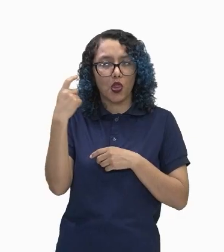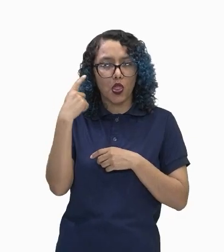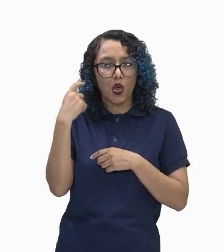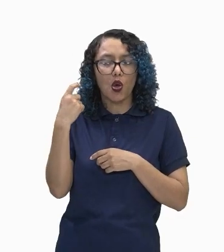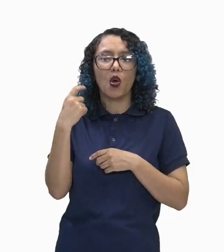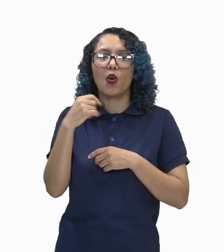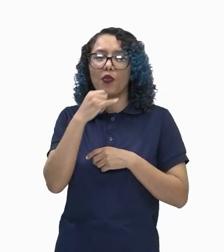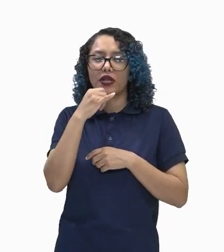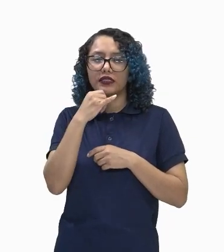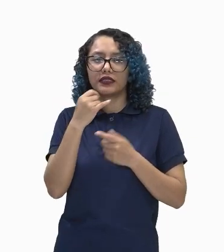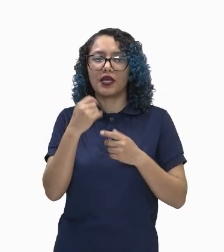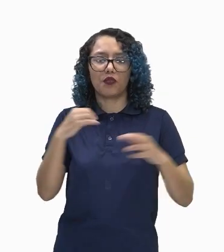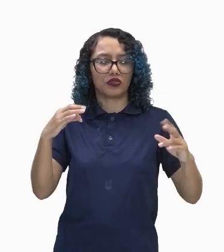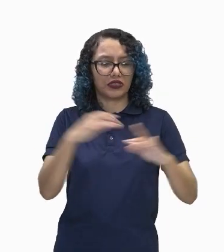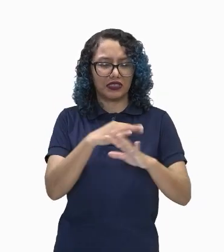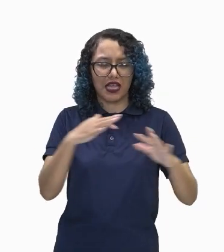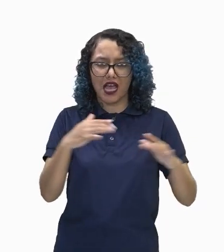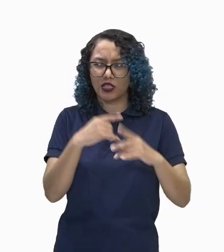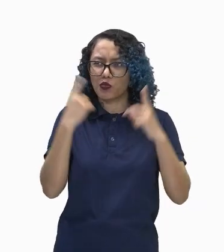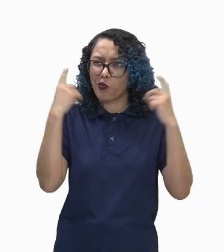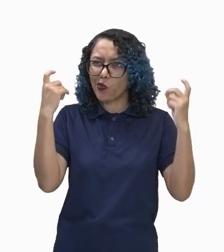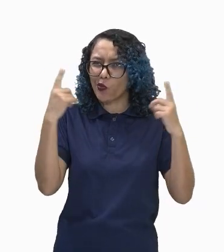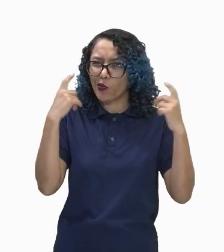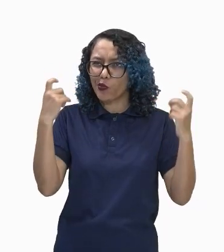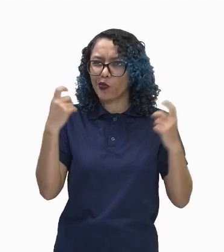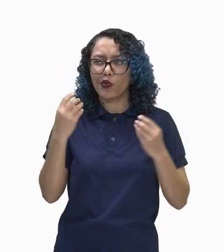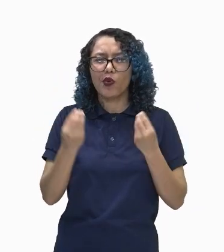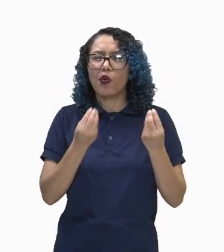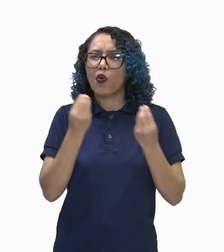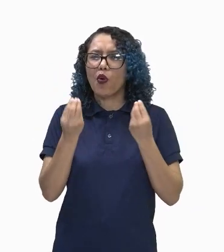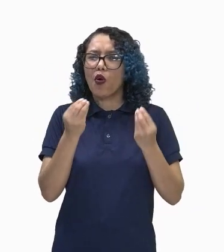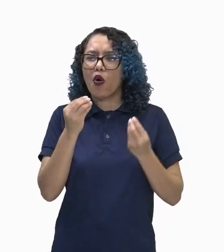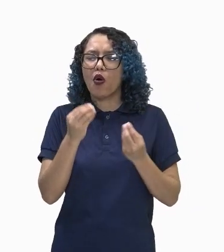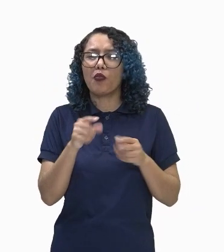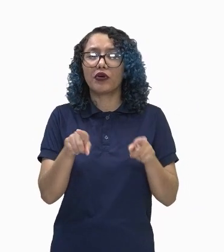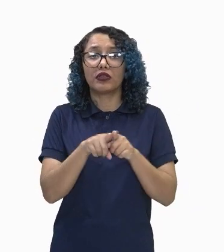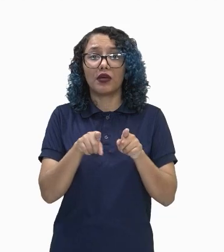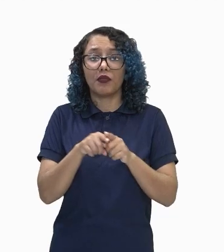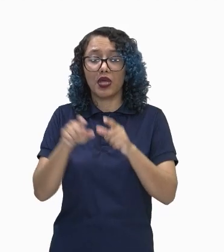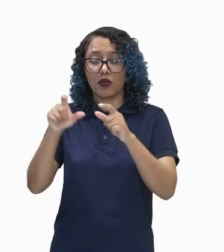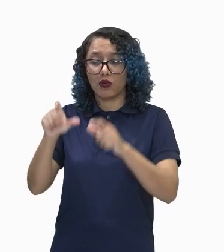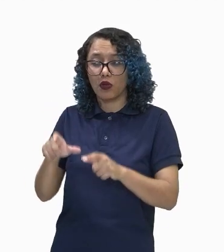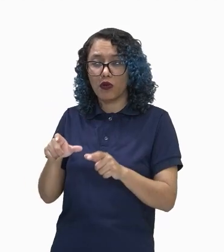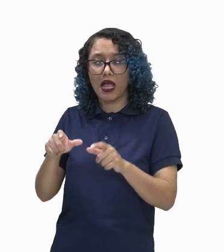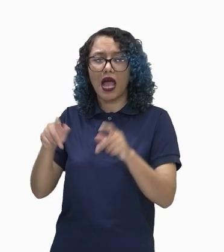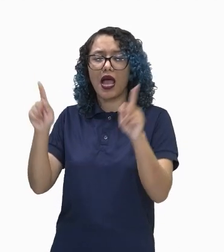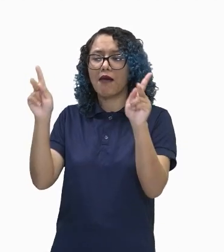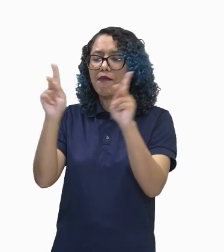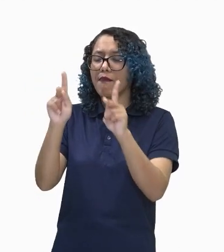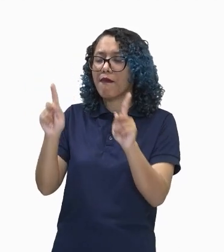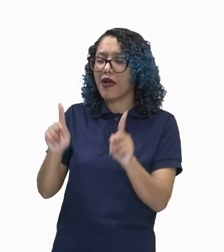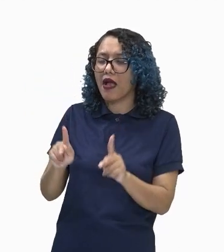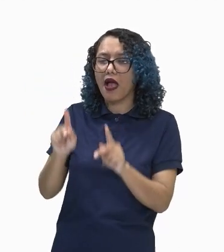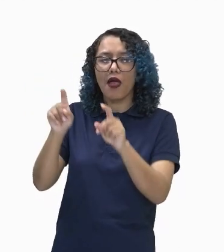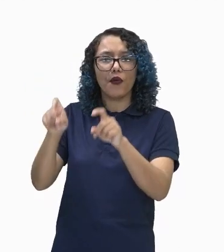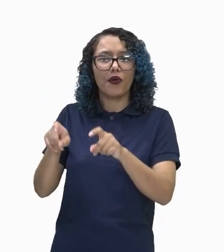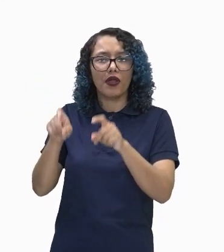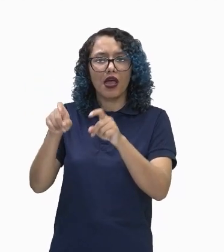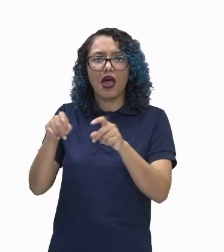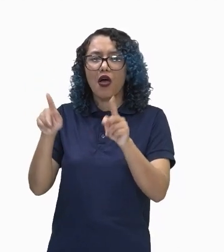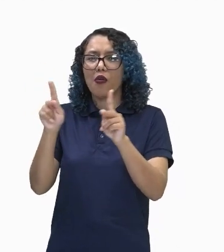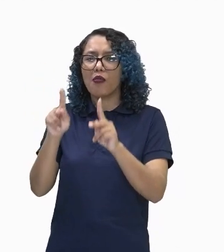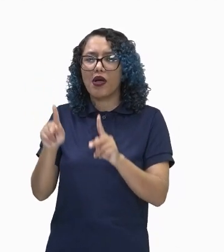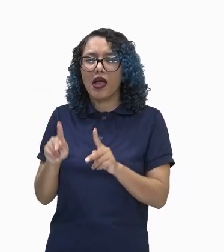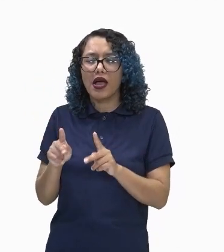barulho de uma cidade ou, de repente, a paz de um ambiente que é mais campestre, por exemplo, né? E também